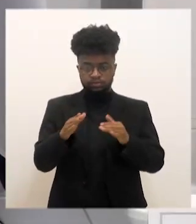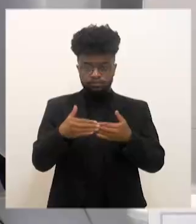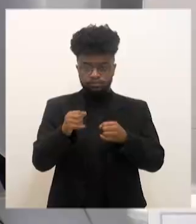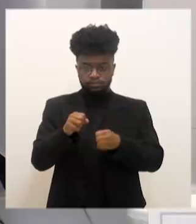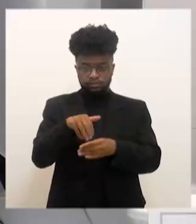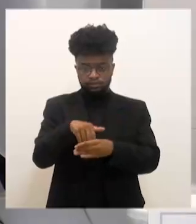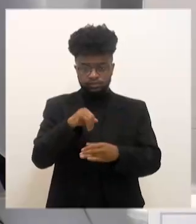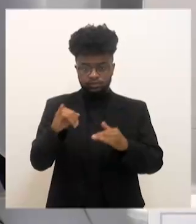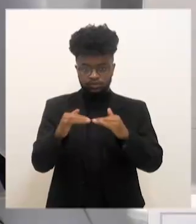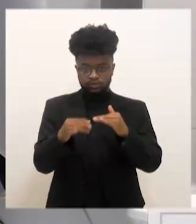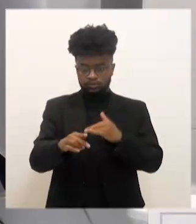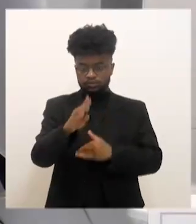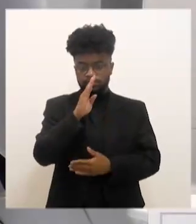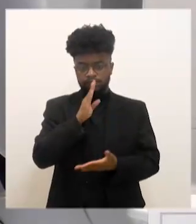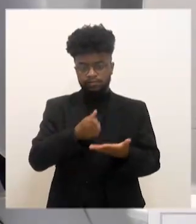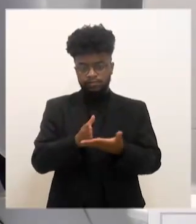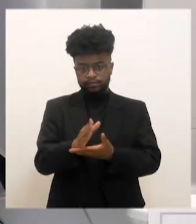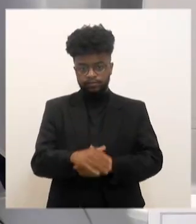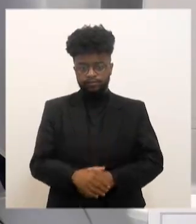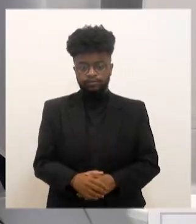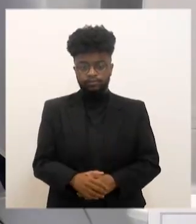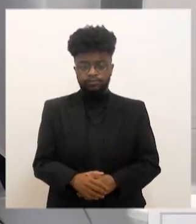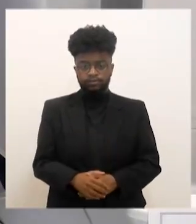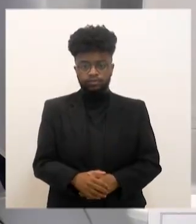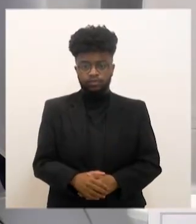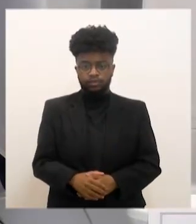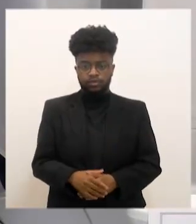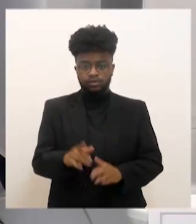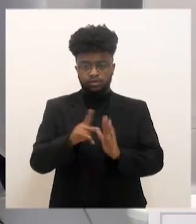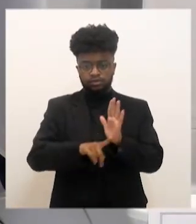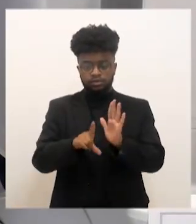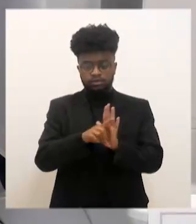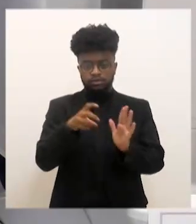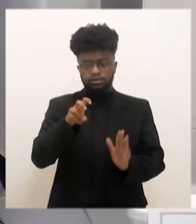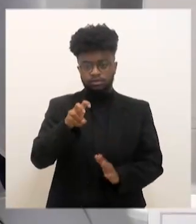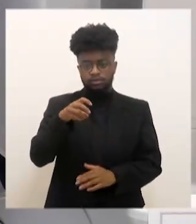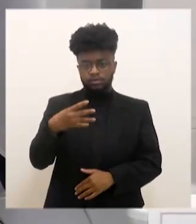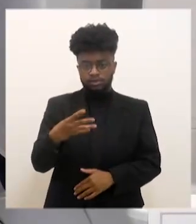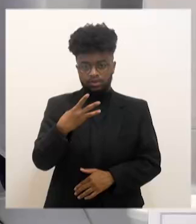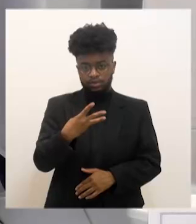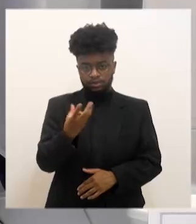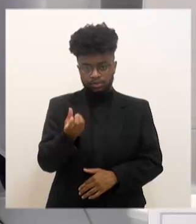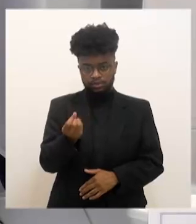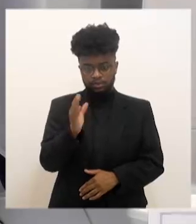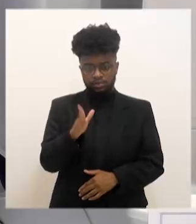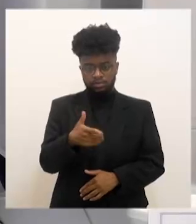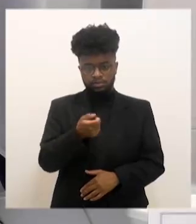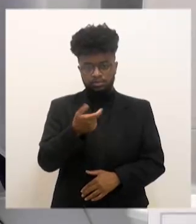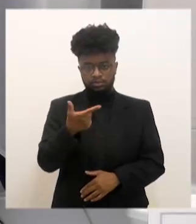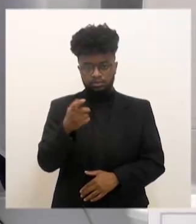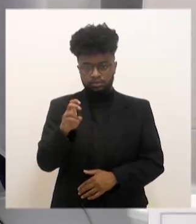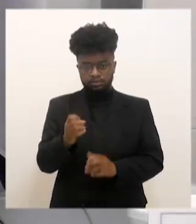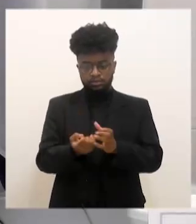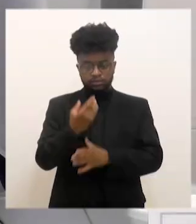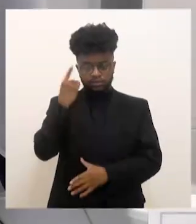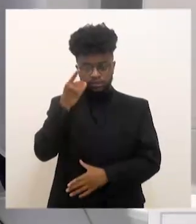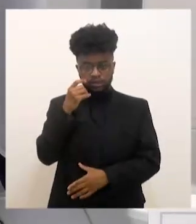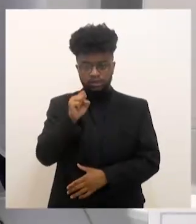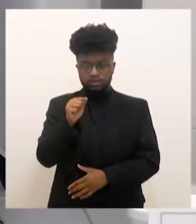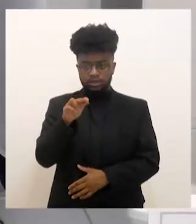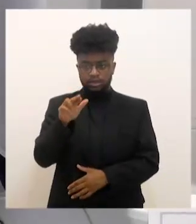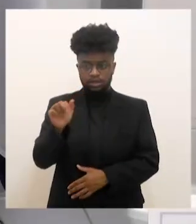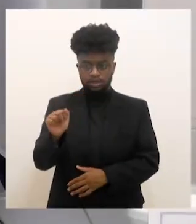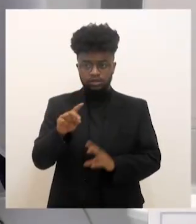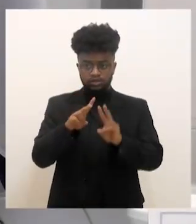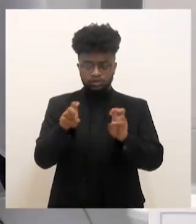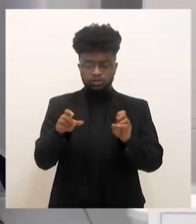e votação, senhores que aprovam permaneçam como estão, aprovado. Projeto de lei 5436 de 25, de autoria da deputada Sara Ponço, que institui o Programa de Promoção da